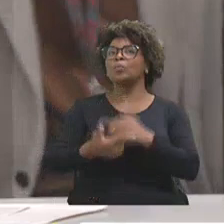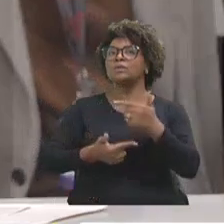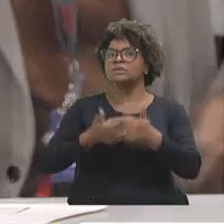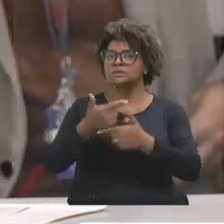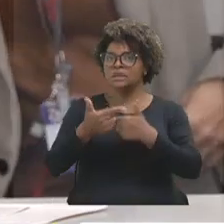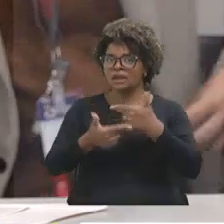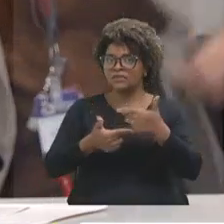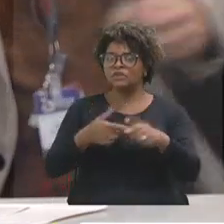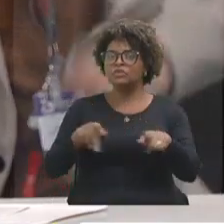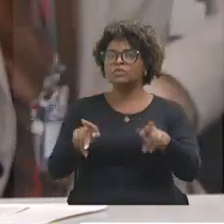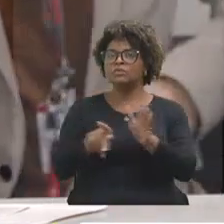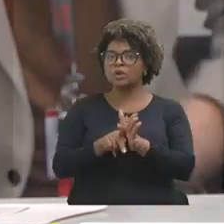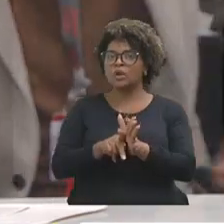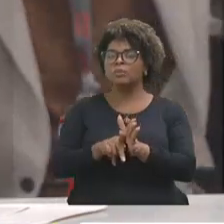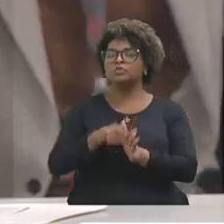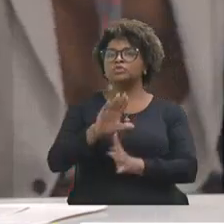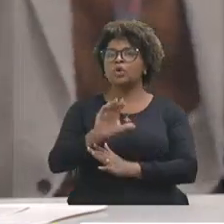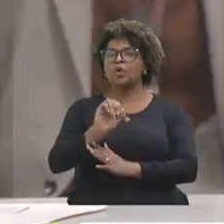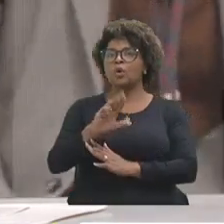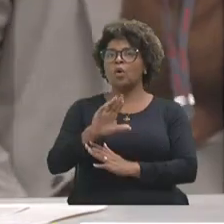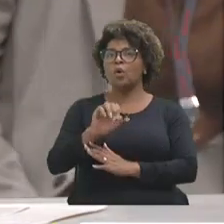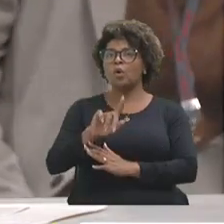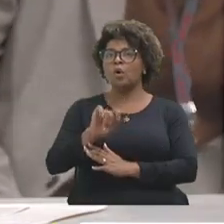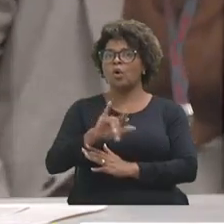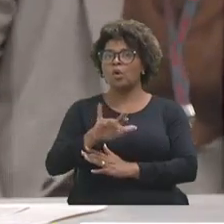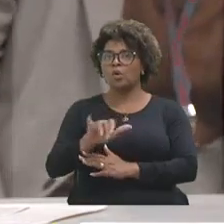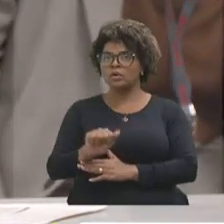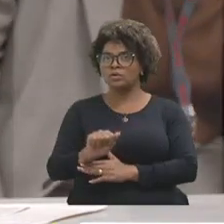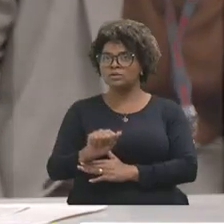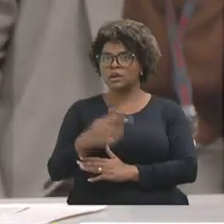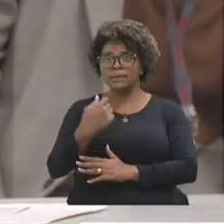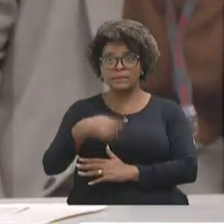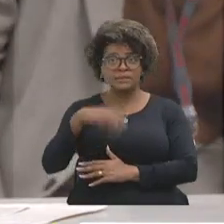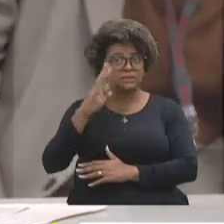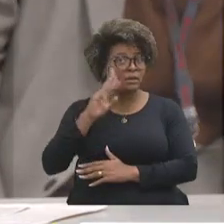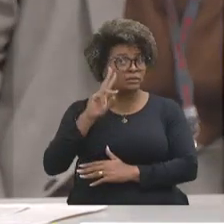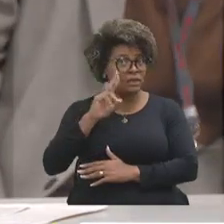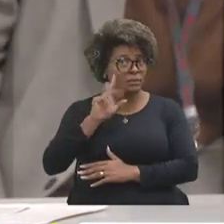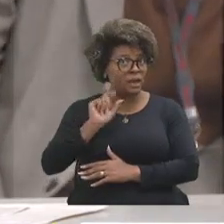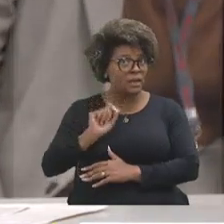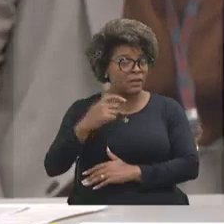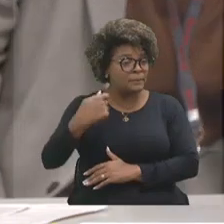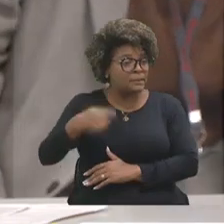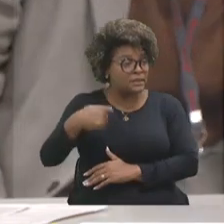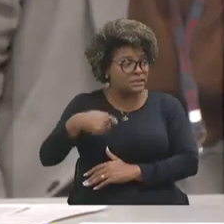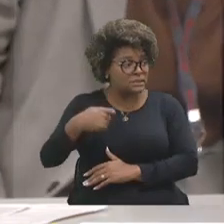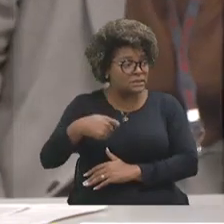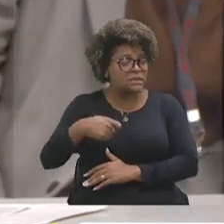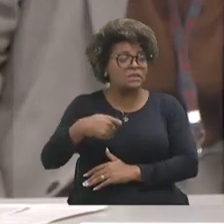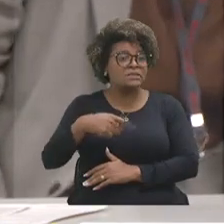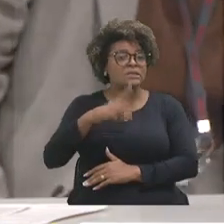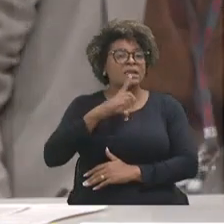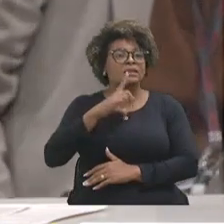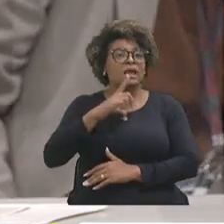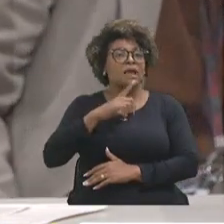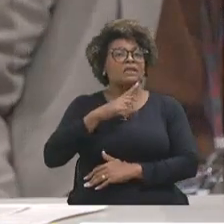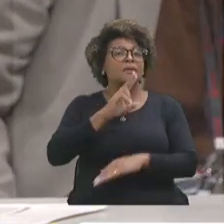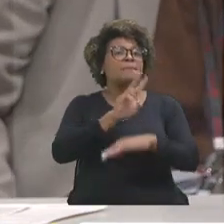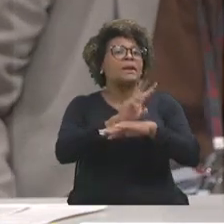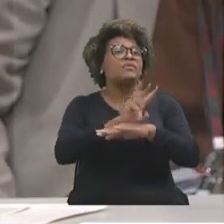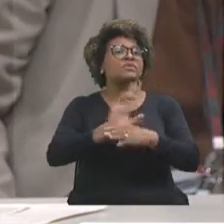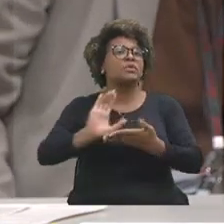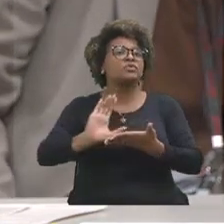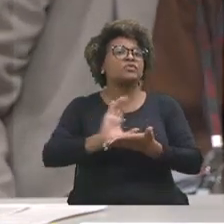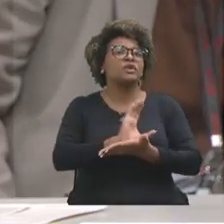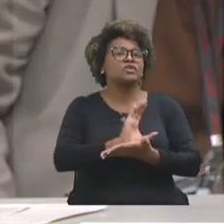de Oncologia então assim isso a gente tem que lembrar que nós temos que dar previsibilidade de investimentos então no momento que você fala